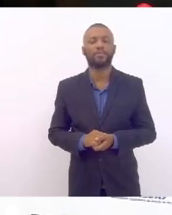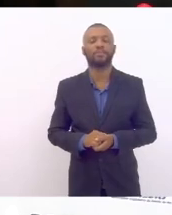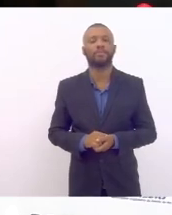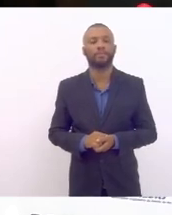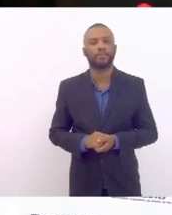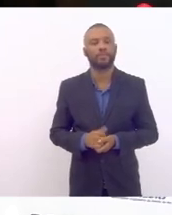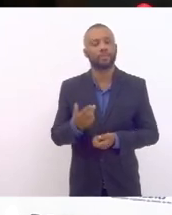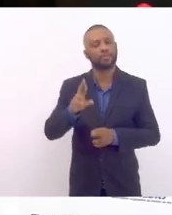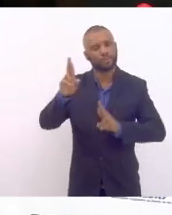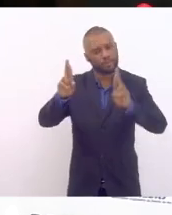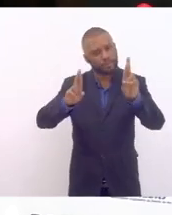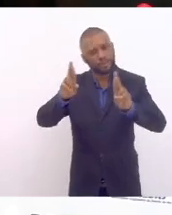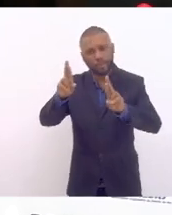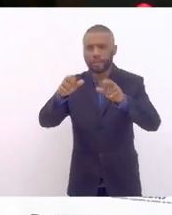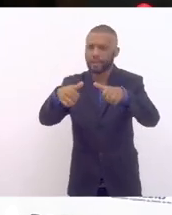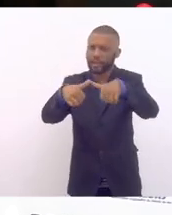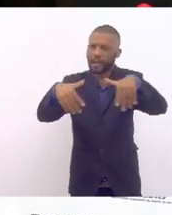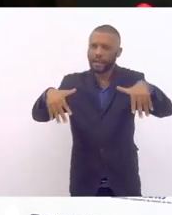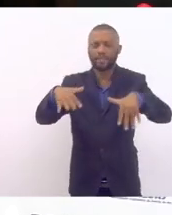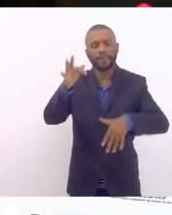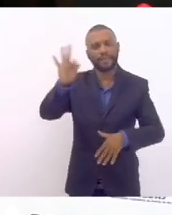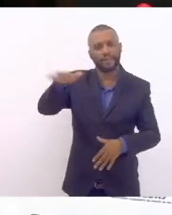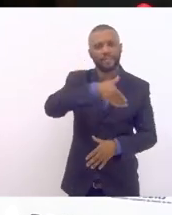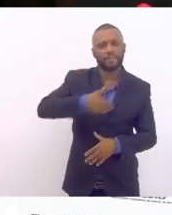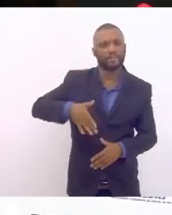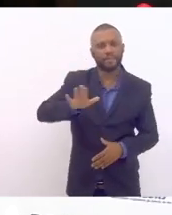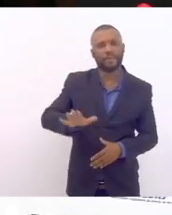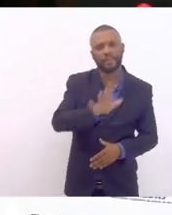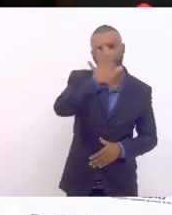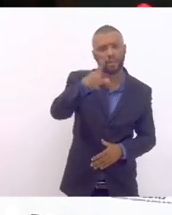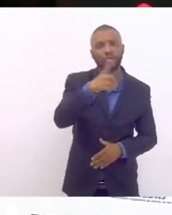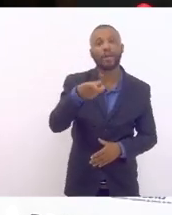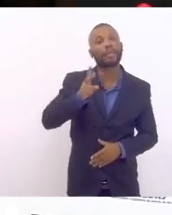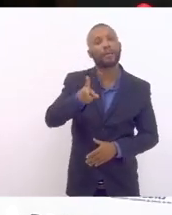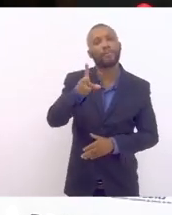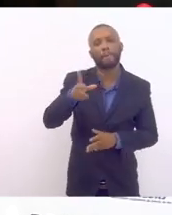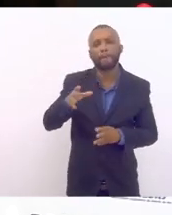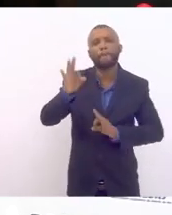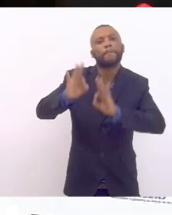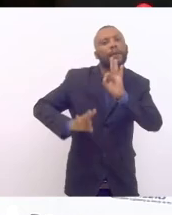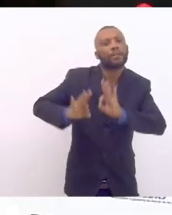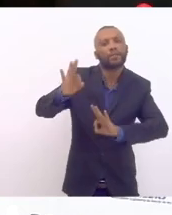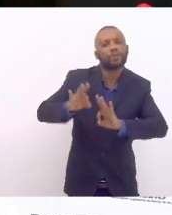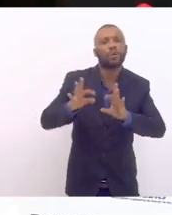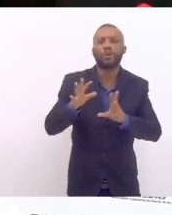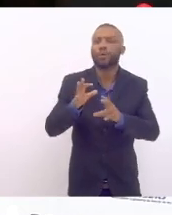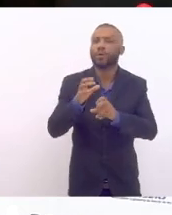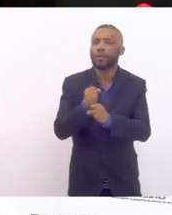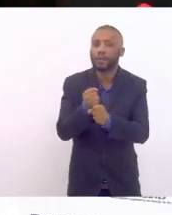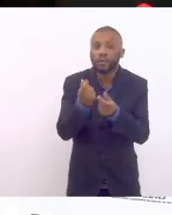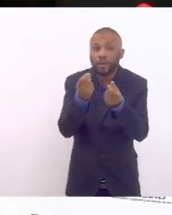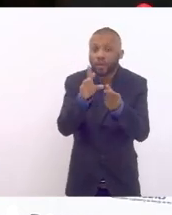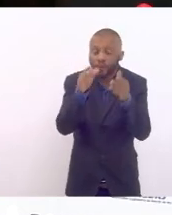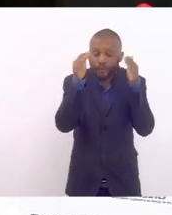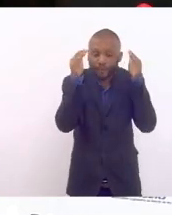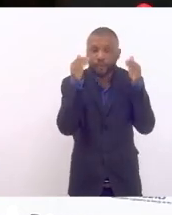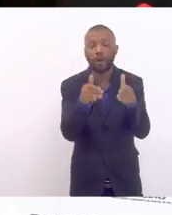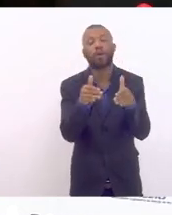dos dirigentes da rede Federal a gente sempre planejou o orçamento e só apenas em